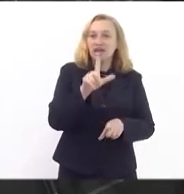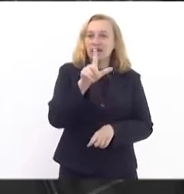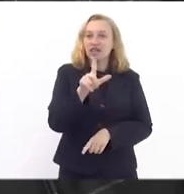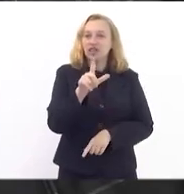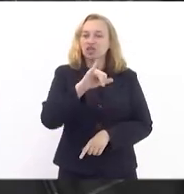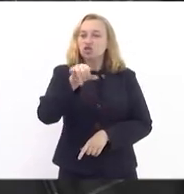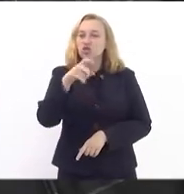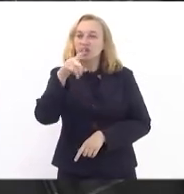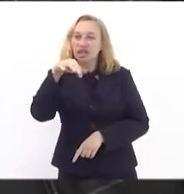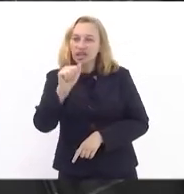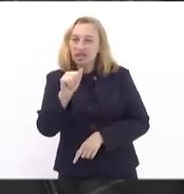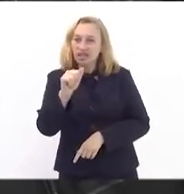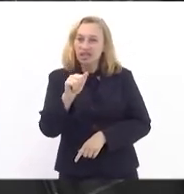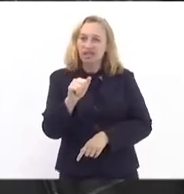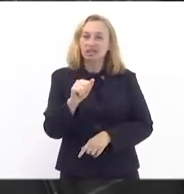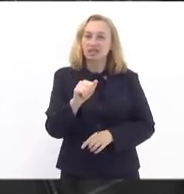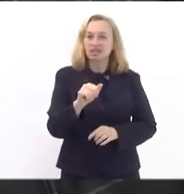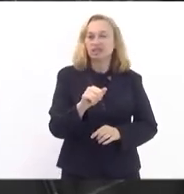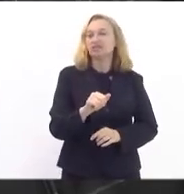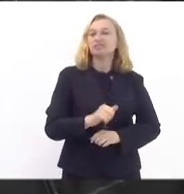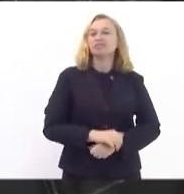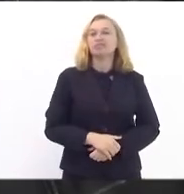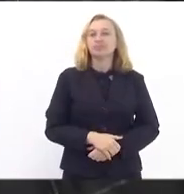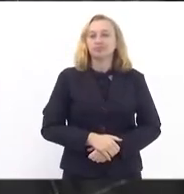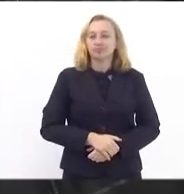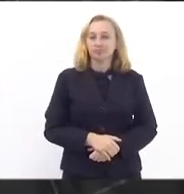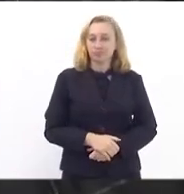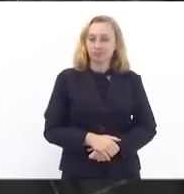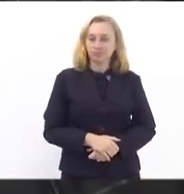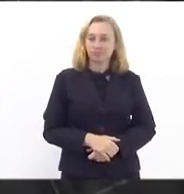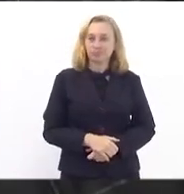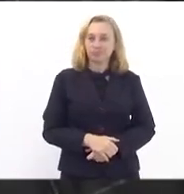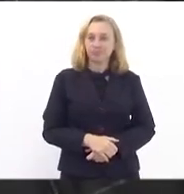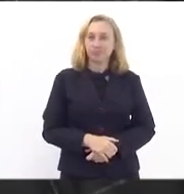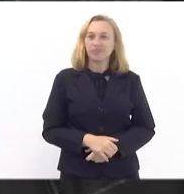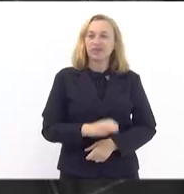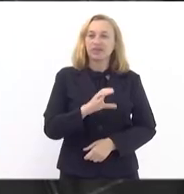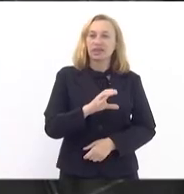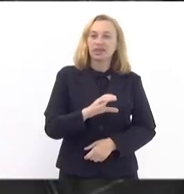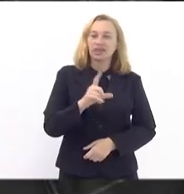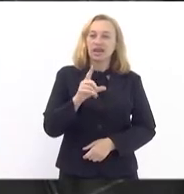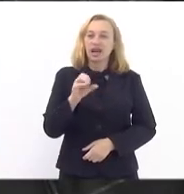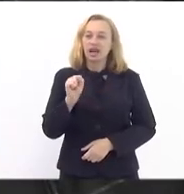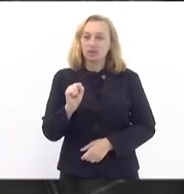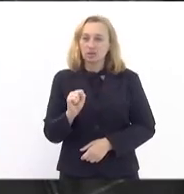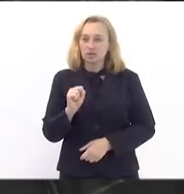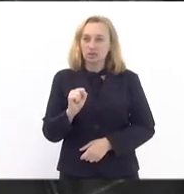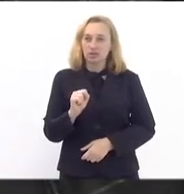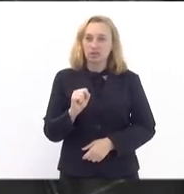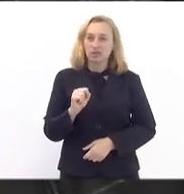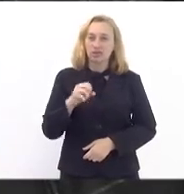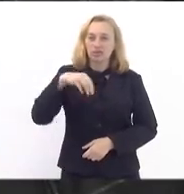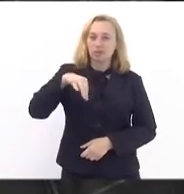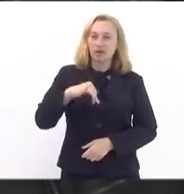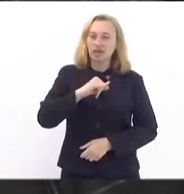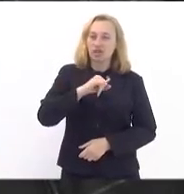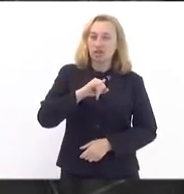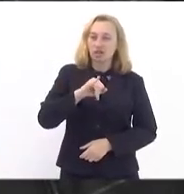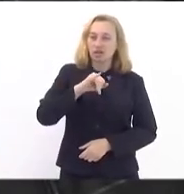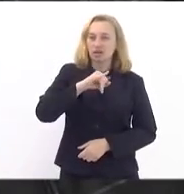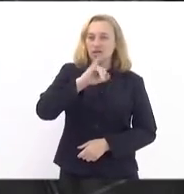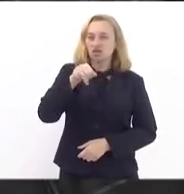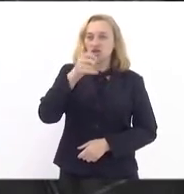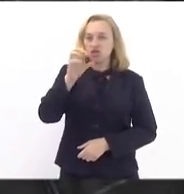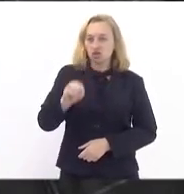comunicação da SuperVia tão e Juliano obrigado Oi Carlos Henrique Major Comandante está presente aqui